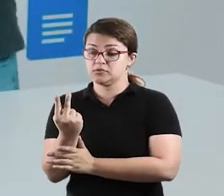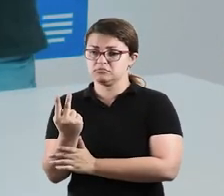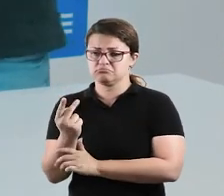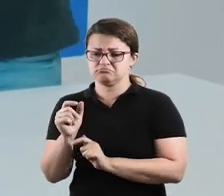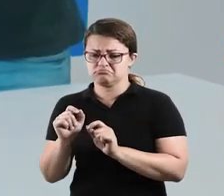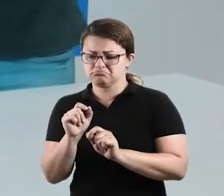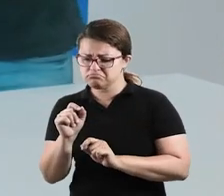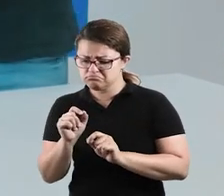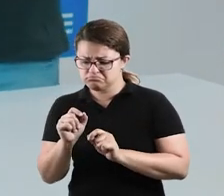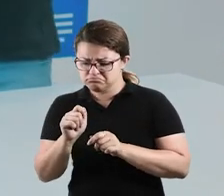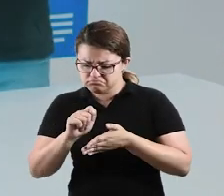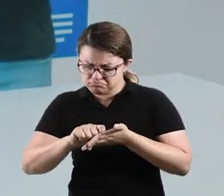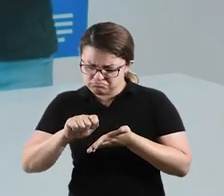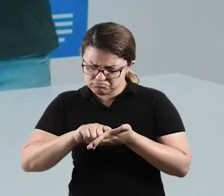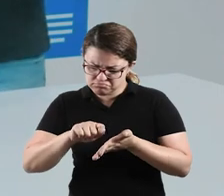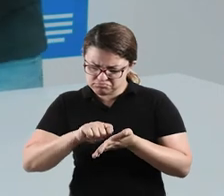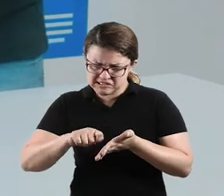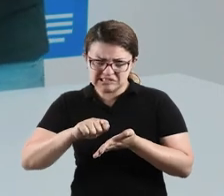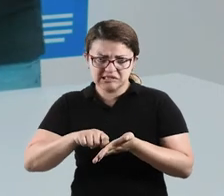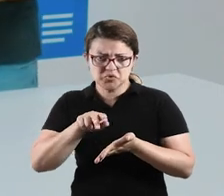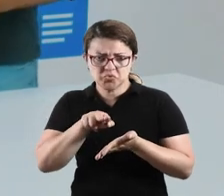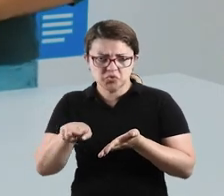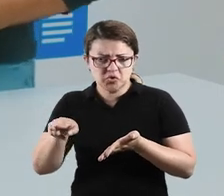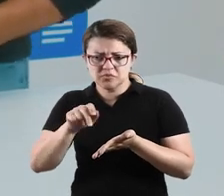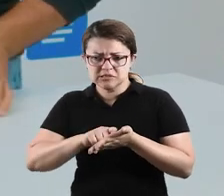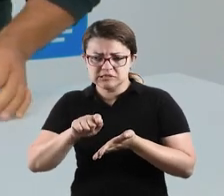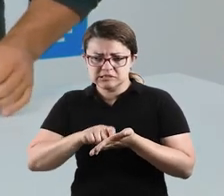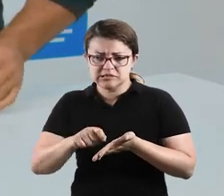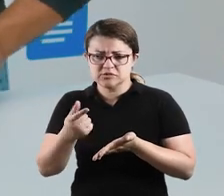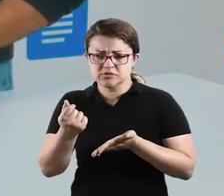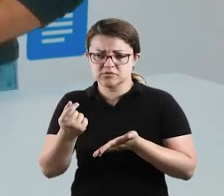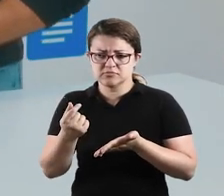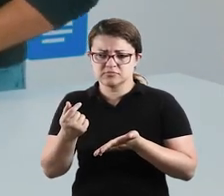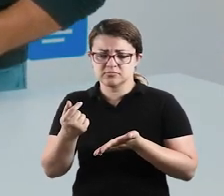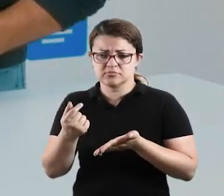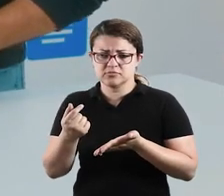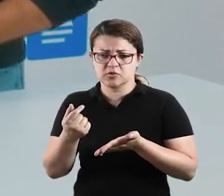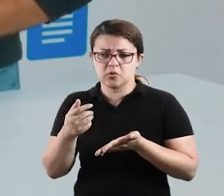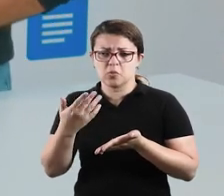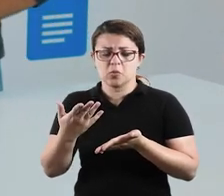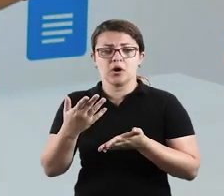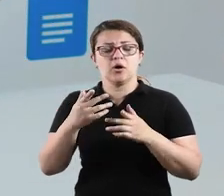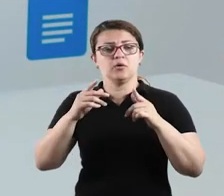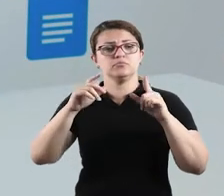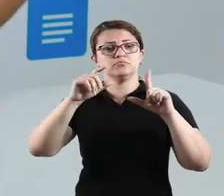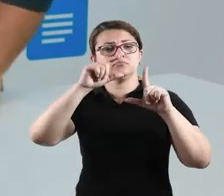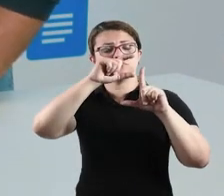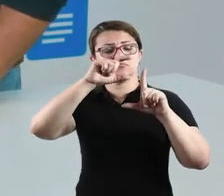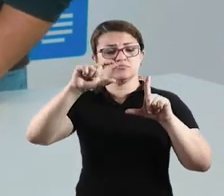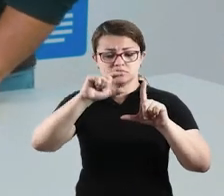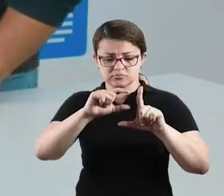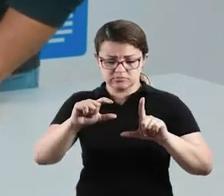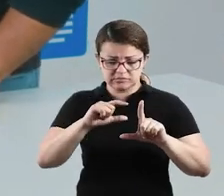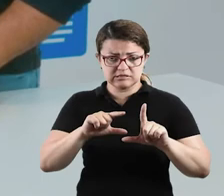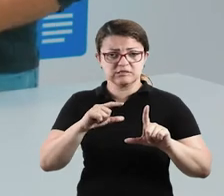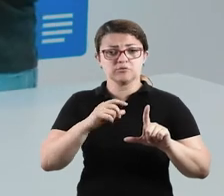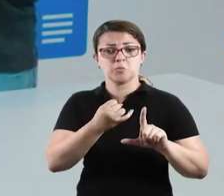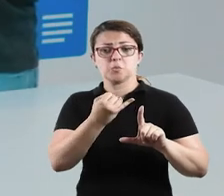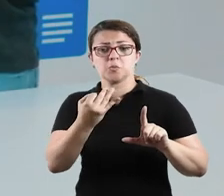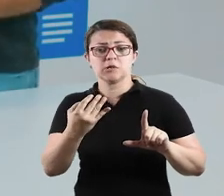o que está escrito, né? Está por extenso escrito lá, qual é, opa, perdão, qual é a quantia que nós temos